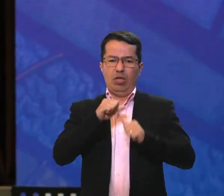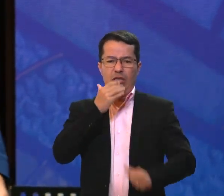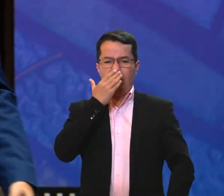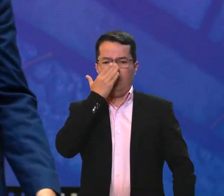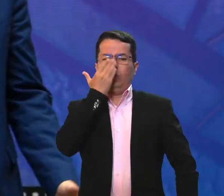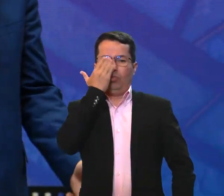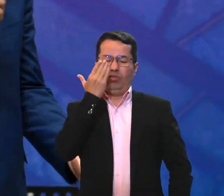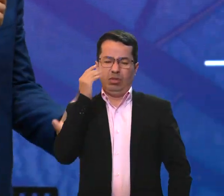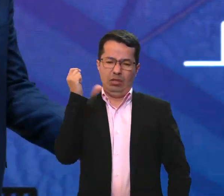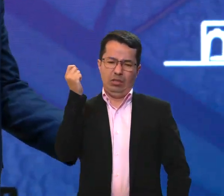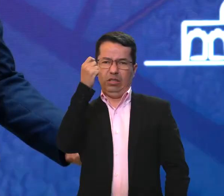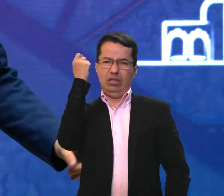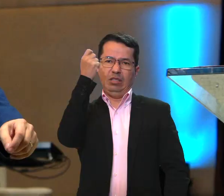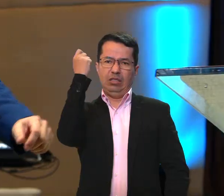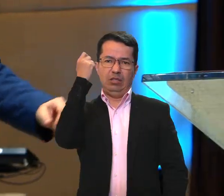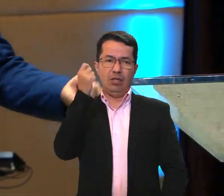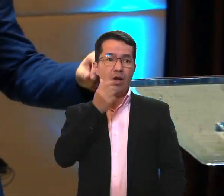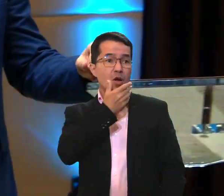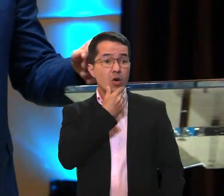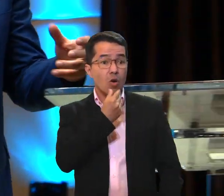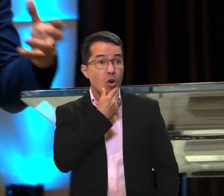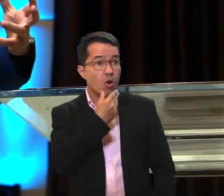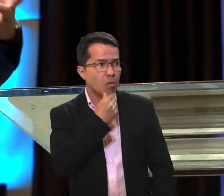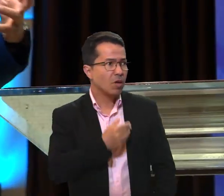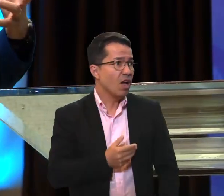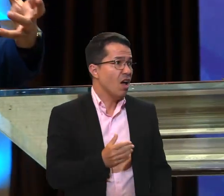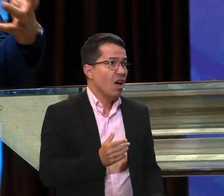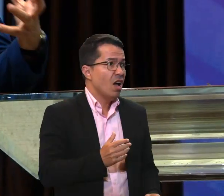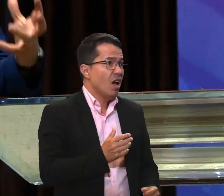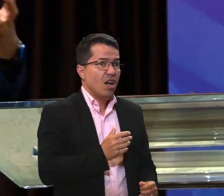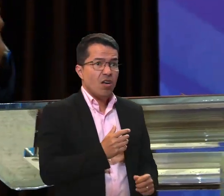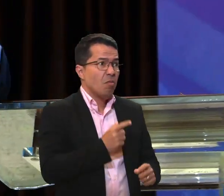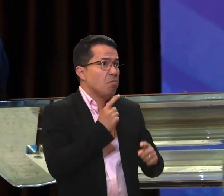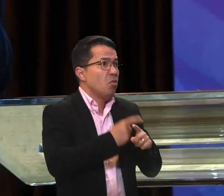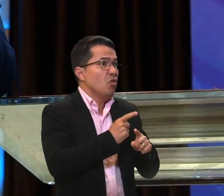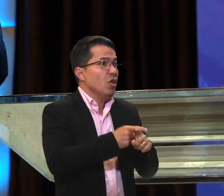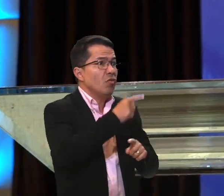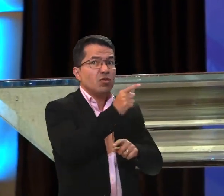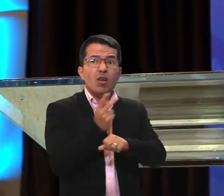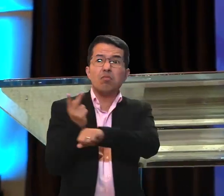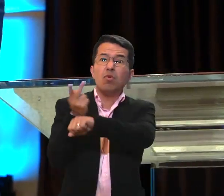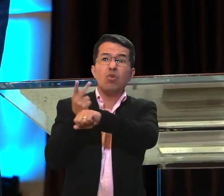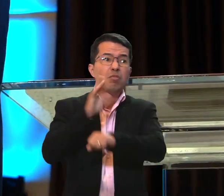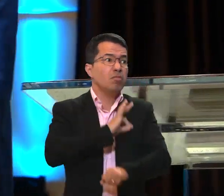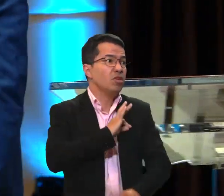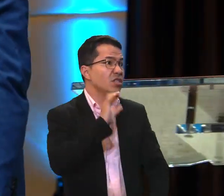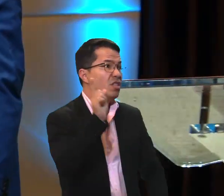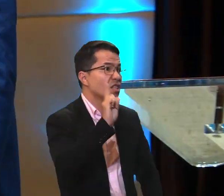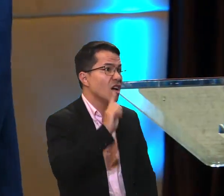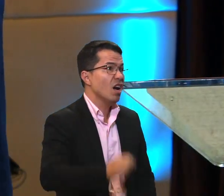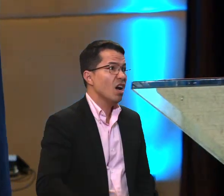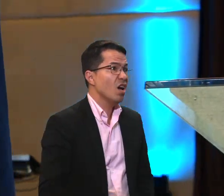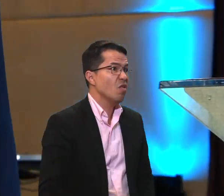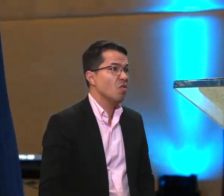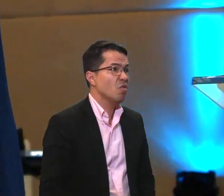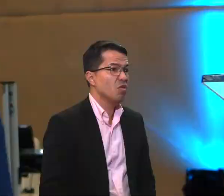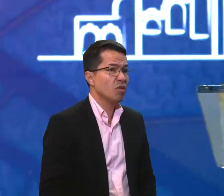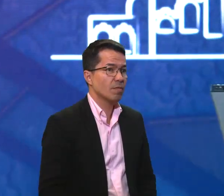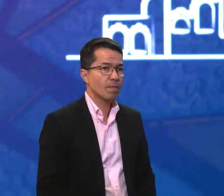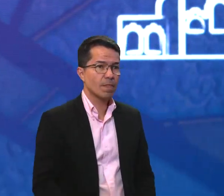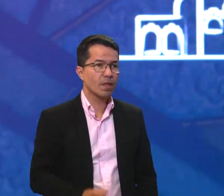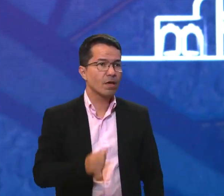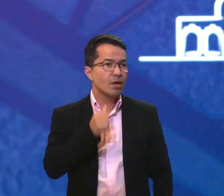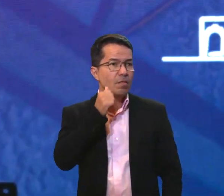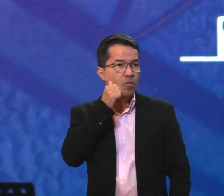Aquele homem olha para ela e diz, mas por que você não procurou a polícia? E ela responde,